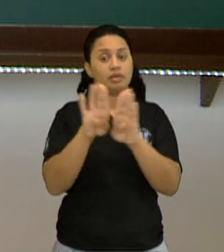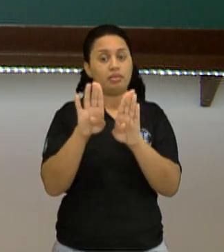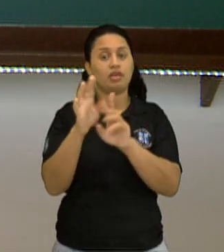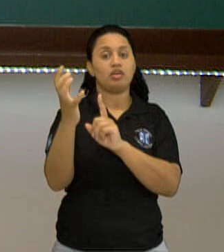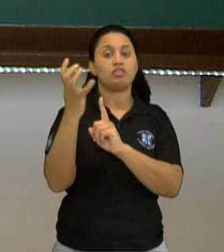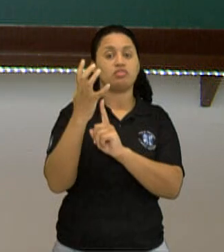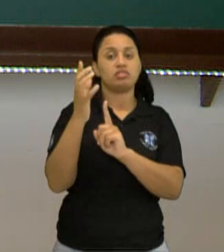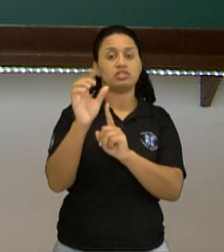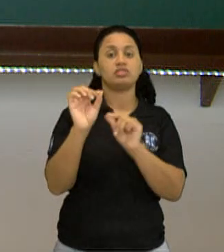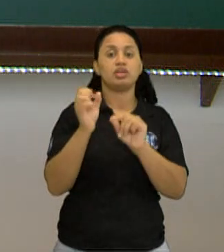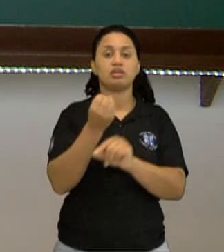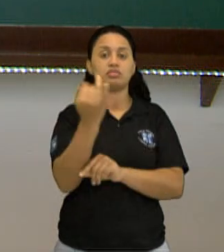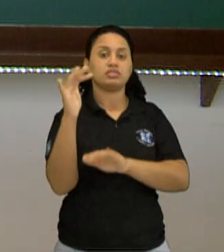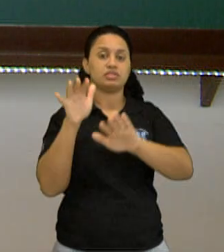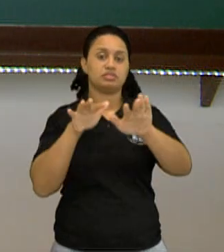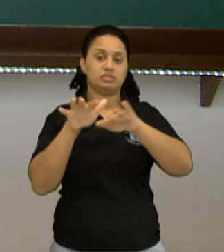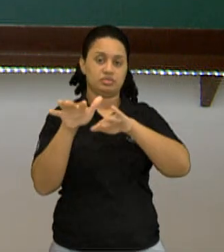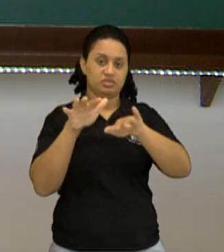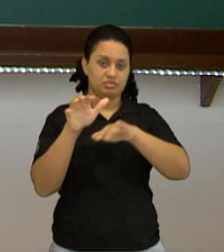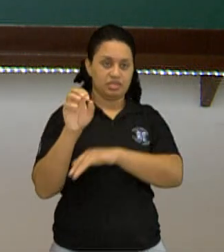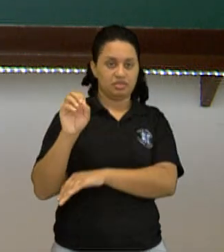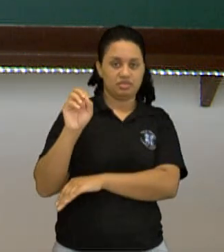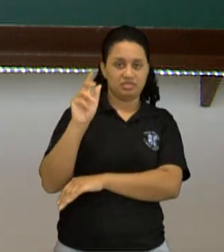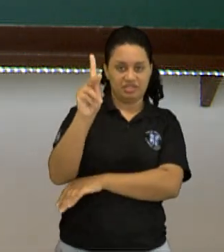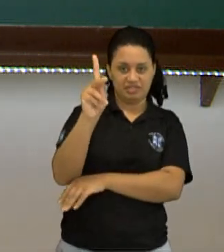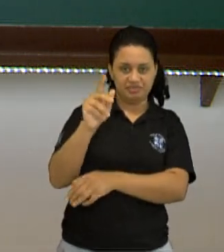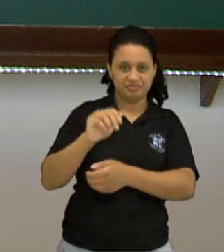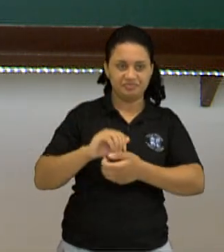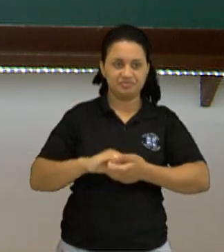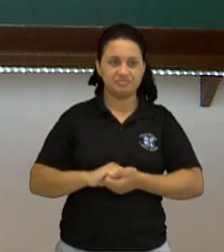de movimento. Beleza?